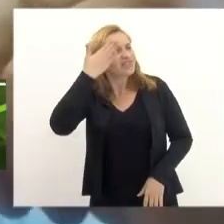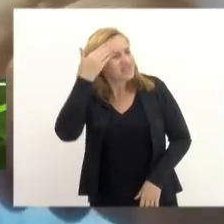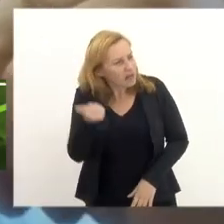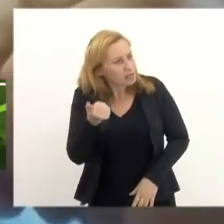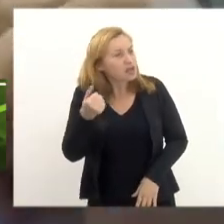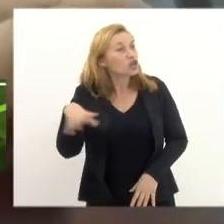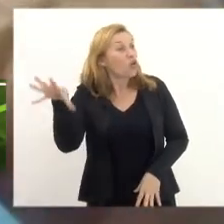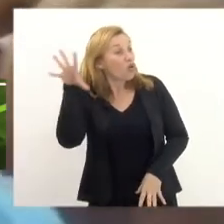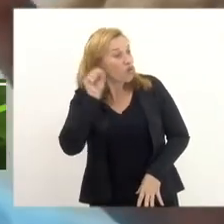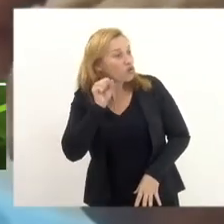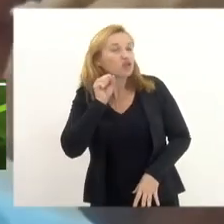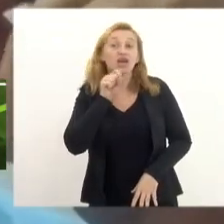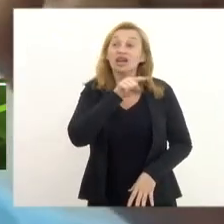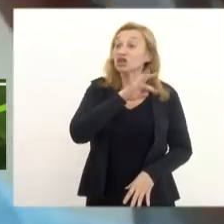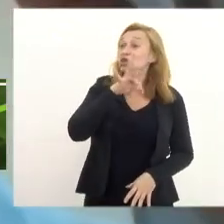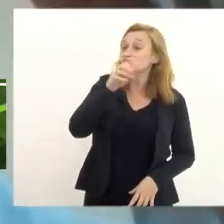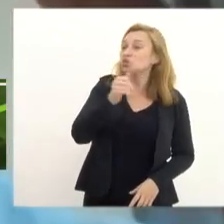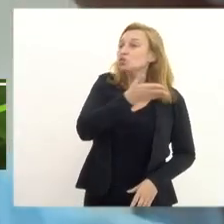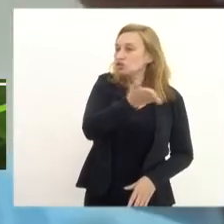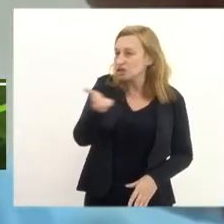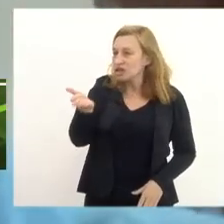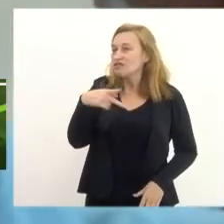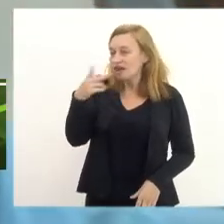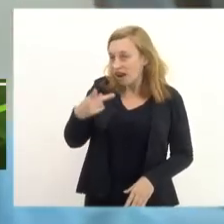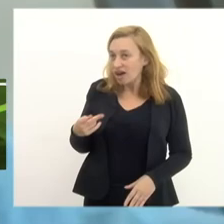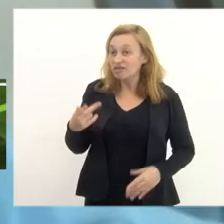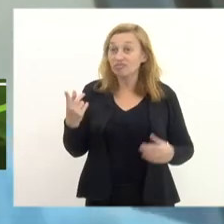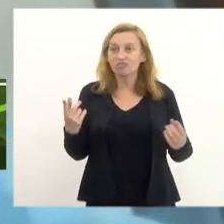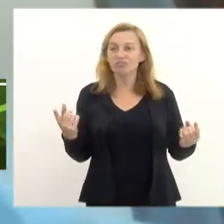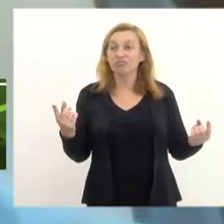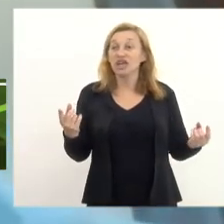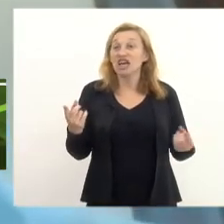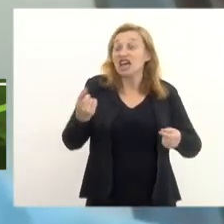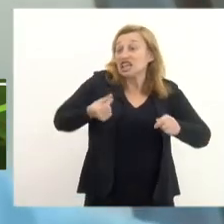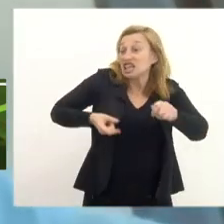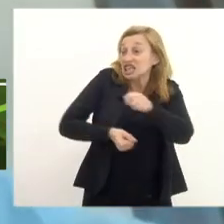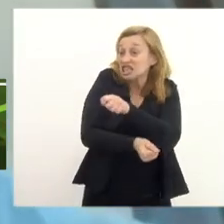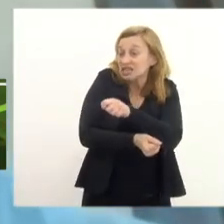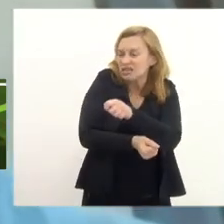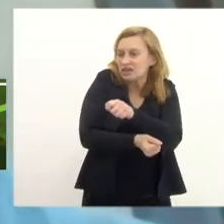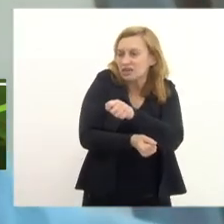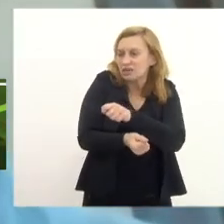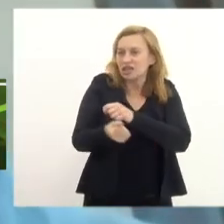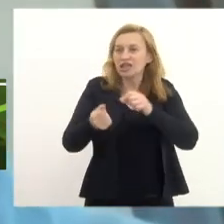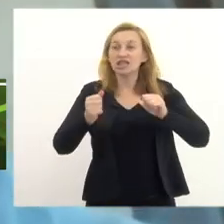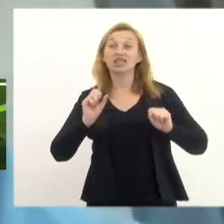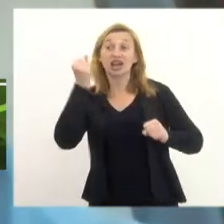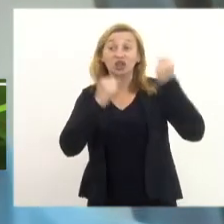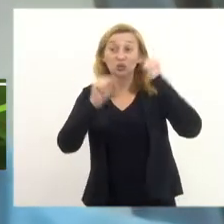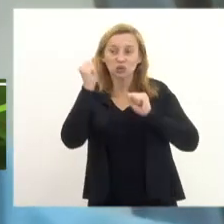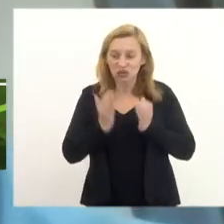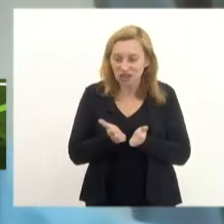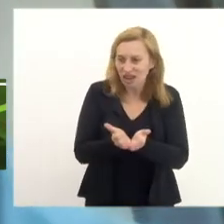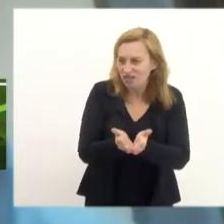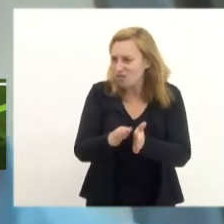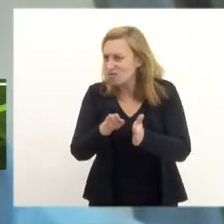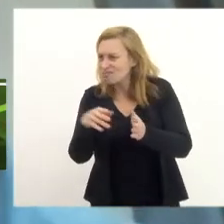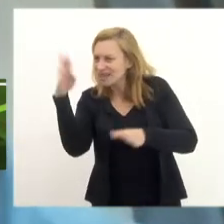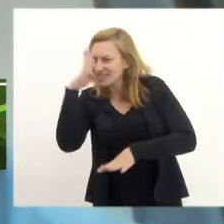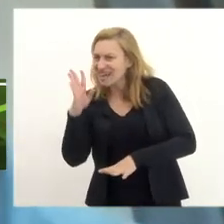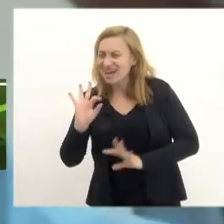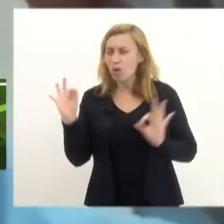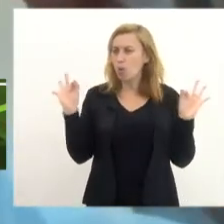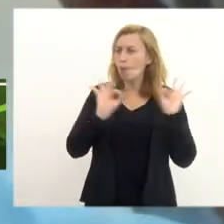que eu ia escutar hoje era isso. Não tem perspectiva de investimento na indústria naval brasileira nenhuma, é